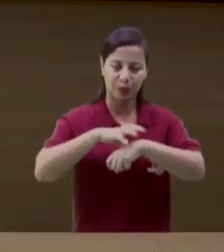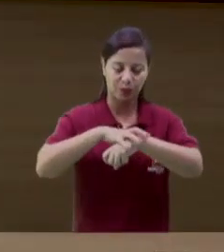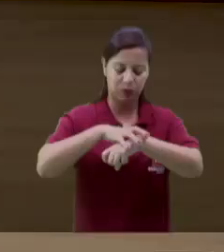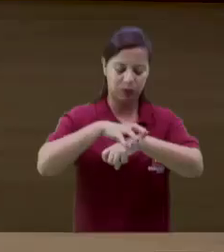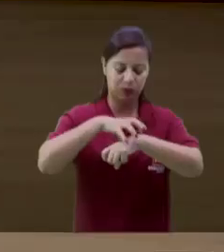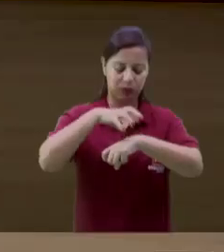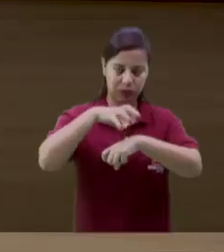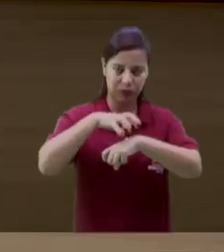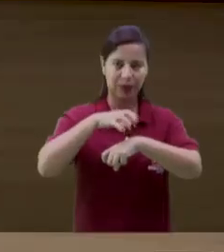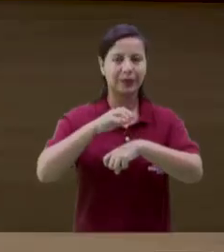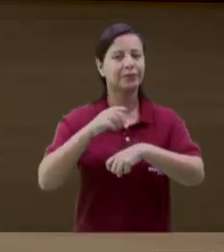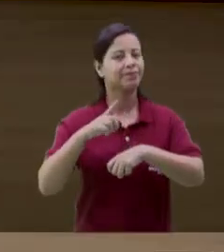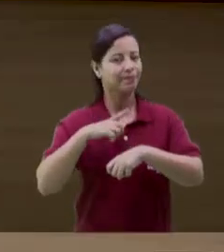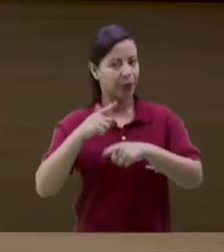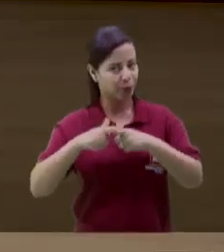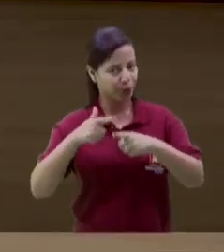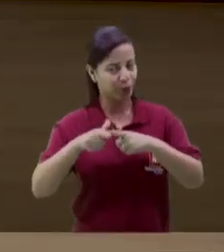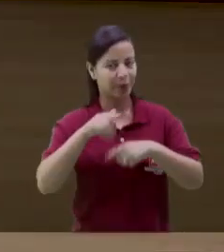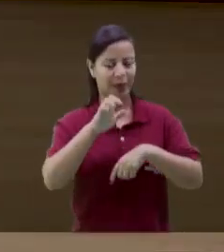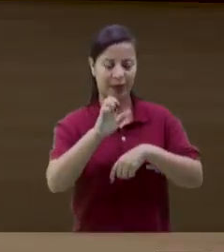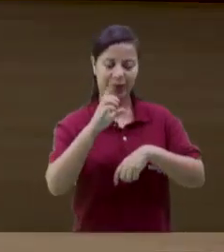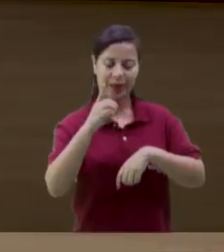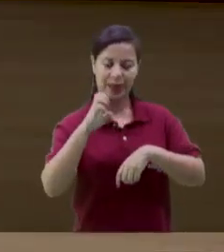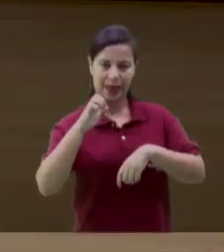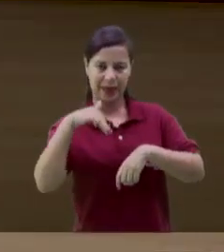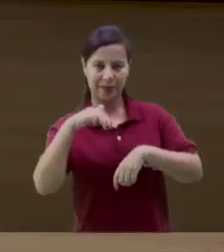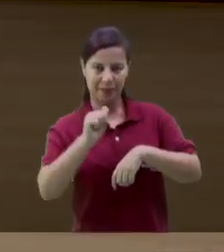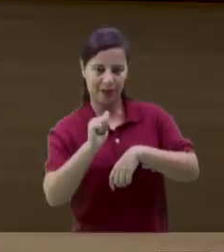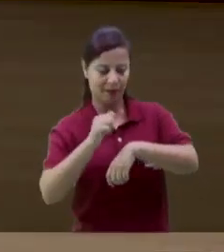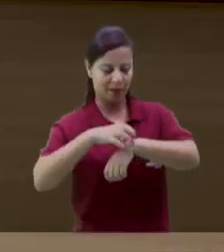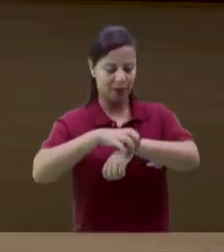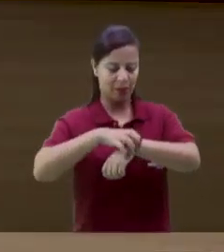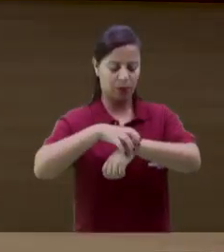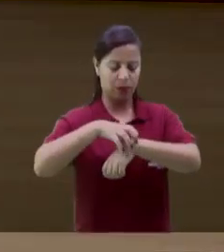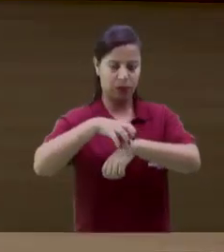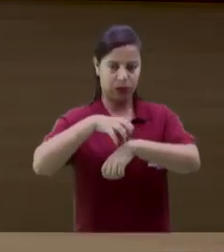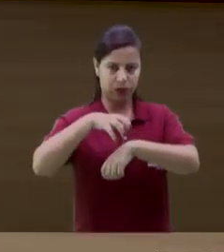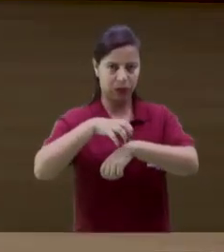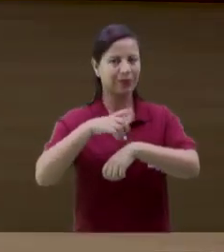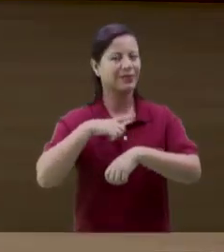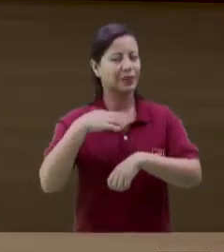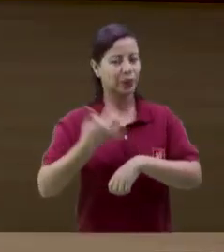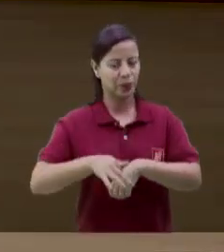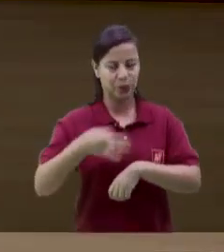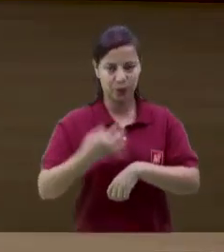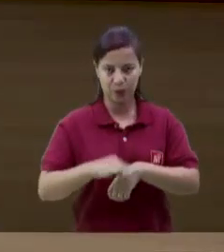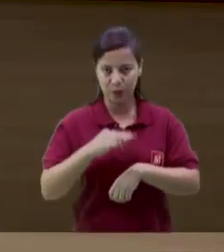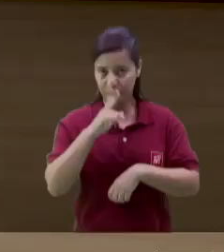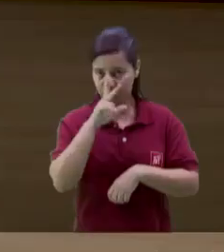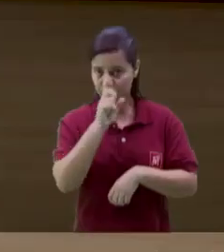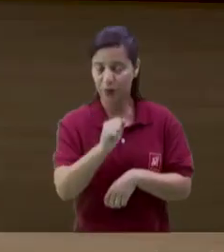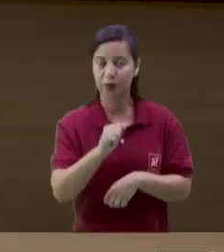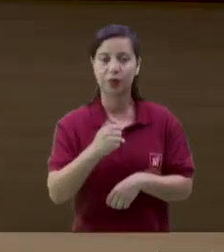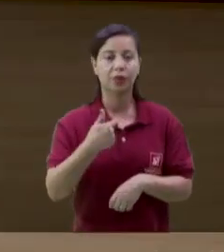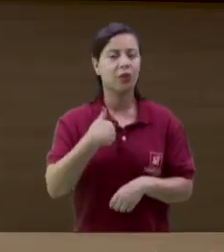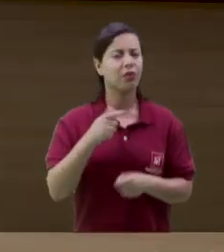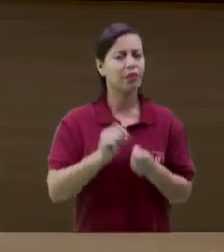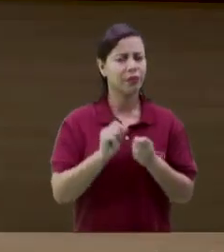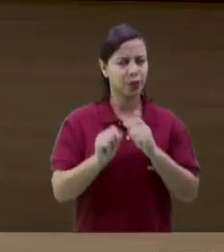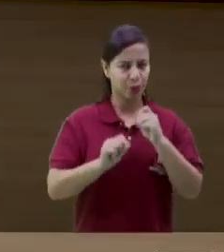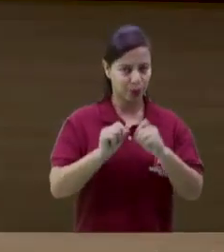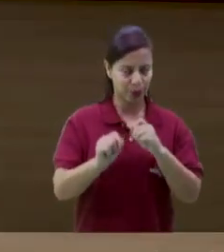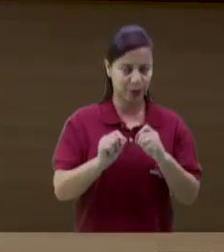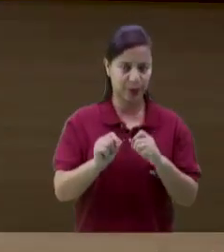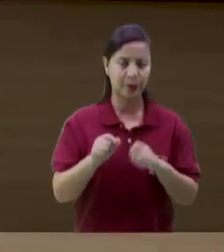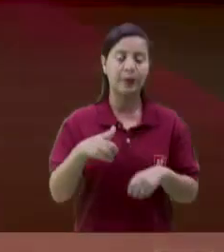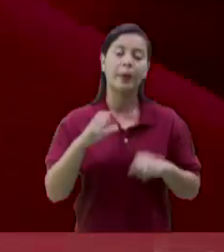o edema, conhecido como inchaço, vão causar uma dor muito grande. Então, o que eu tenho que fazer, né? Para a dor, eu